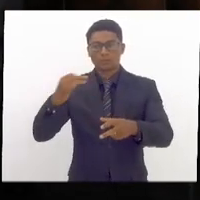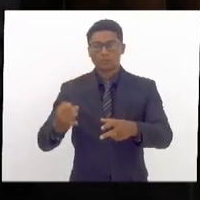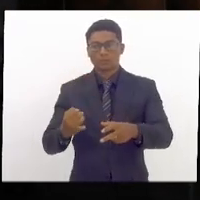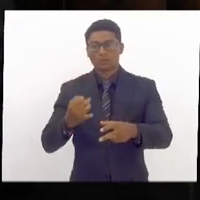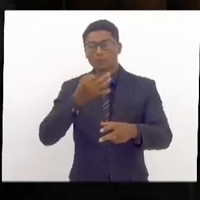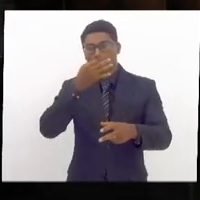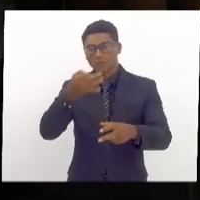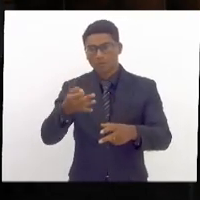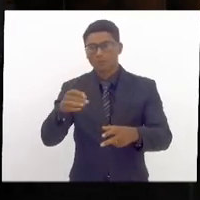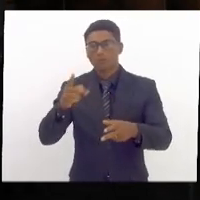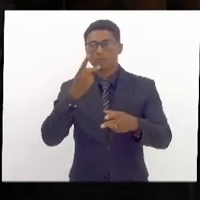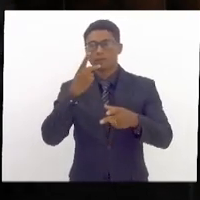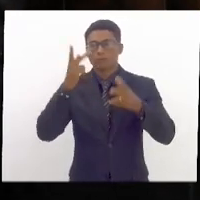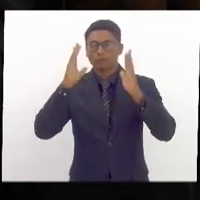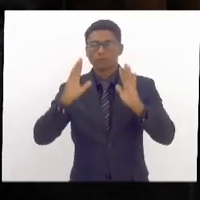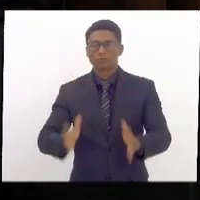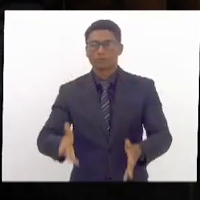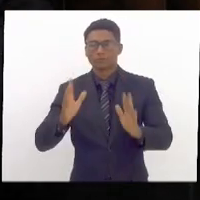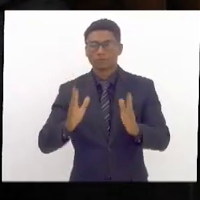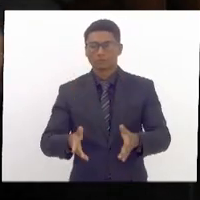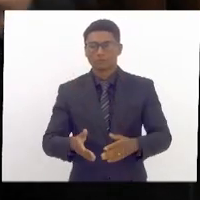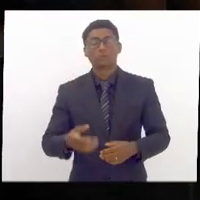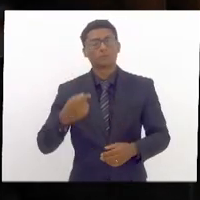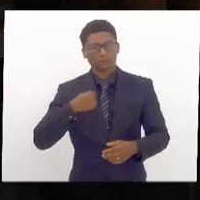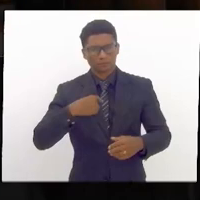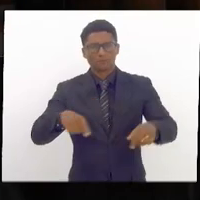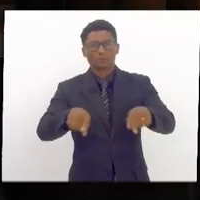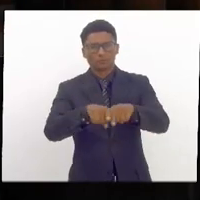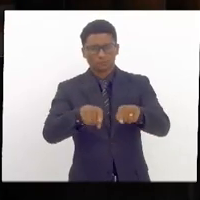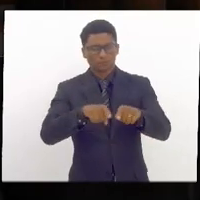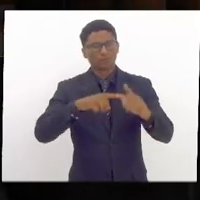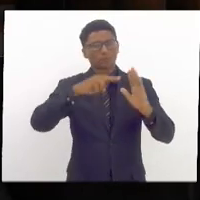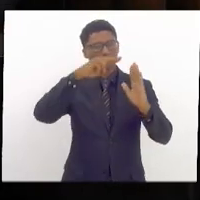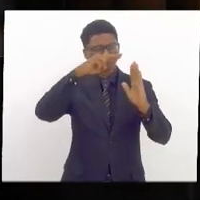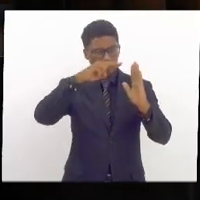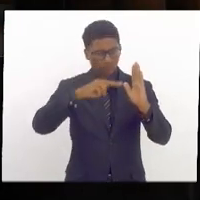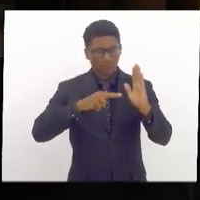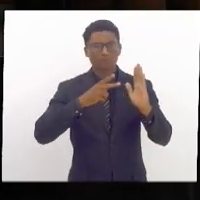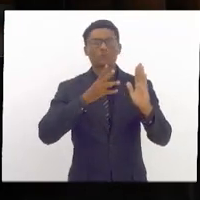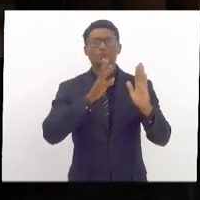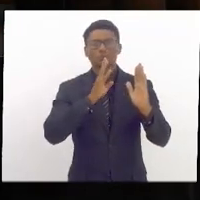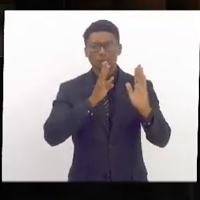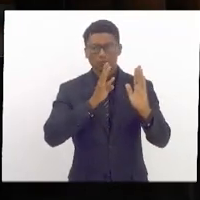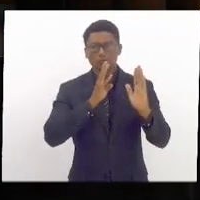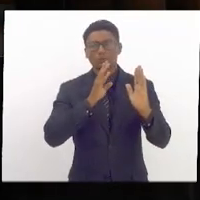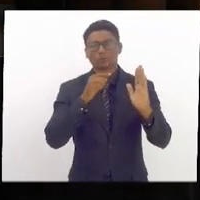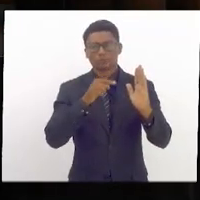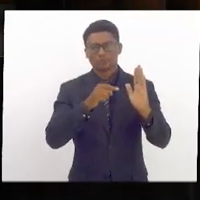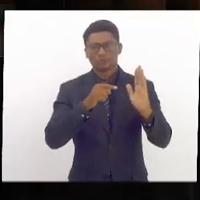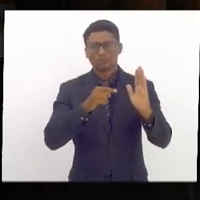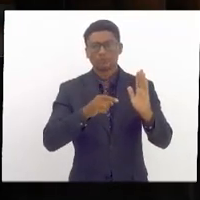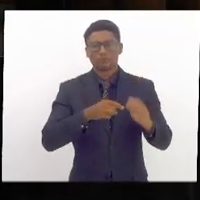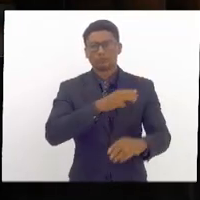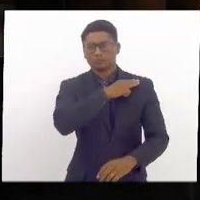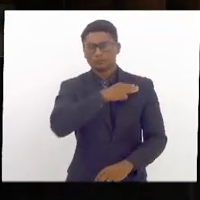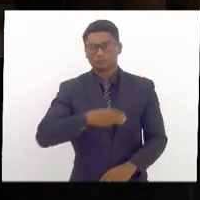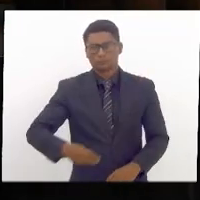trouxe com precisão. Eu já tinha lido, inclusive, já conhecia o voto do ministro